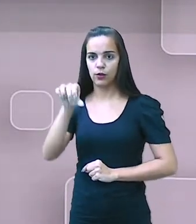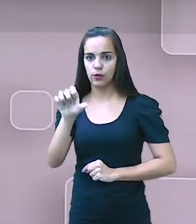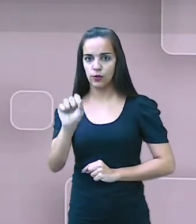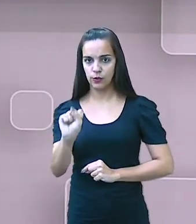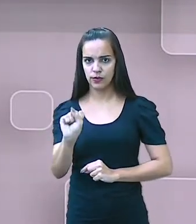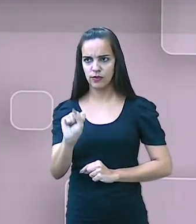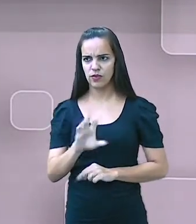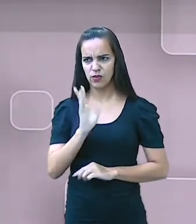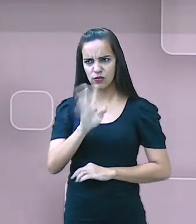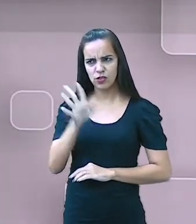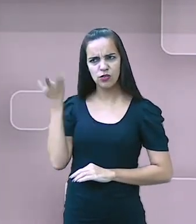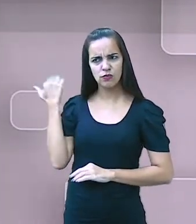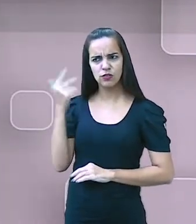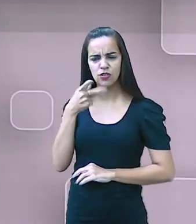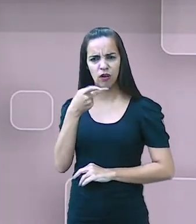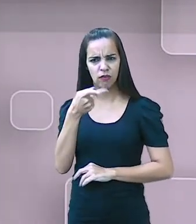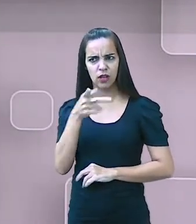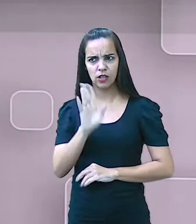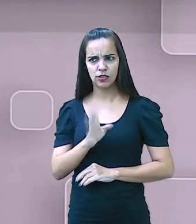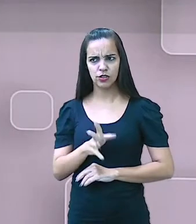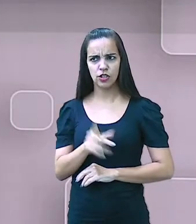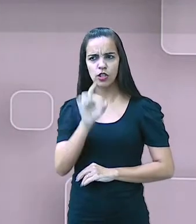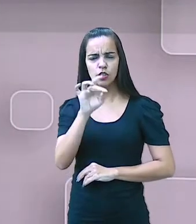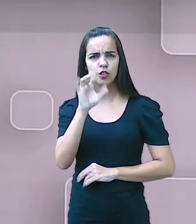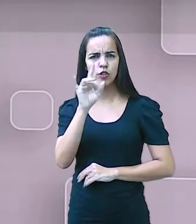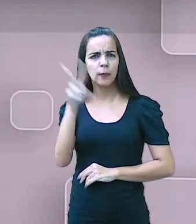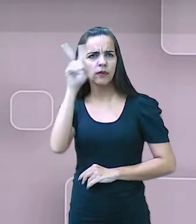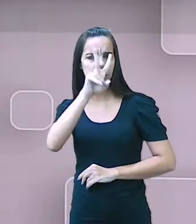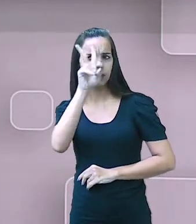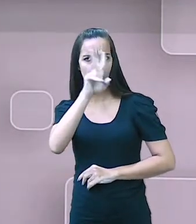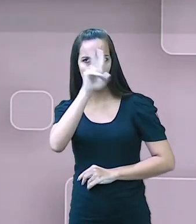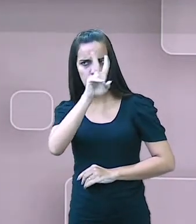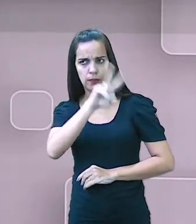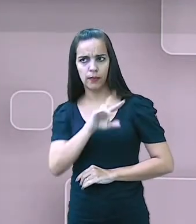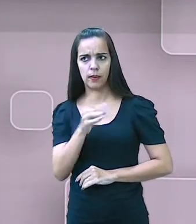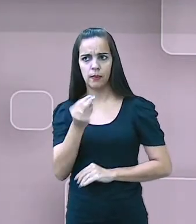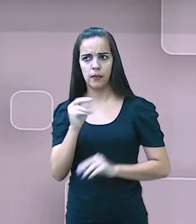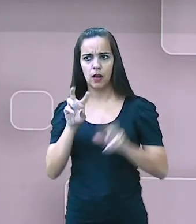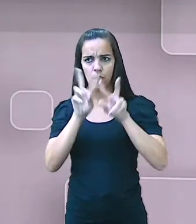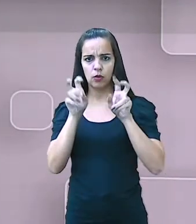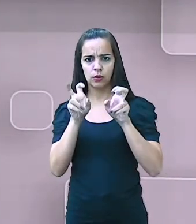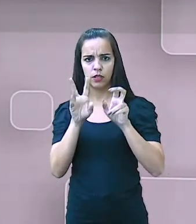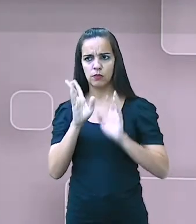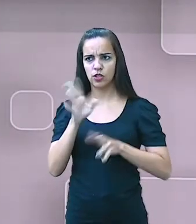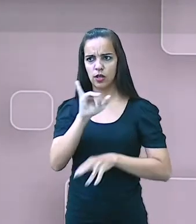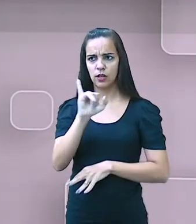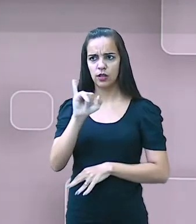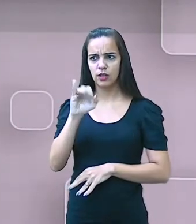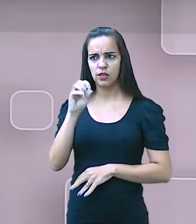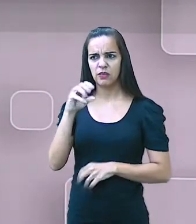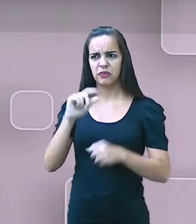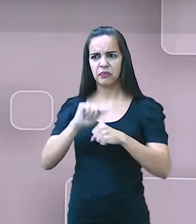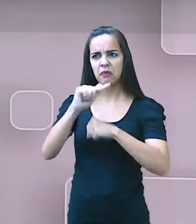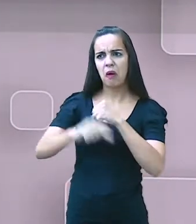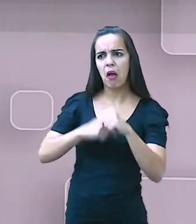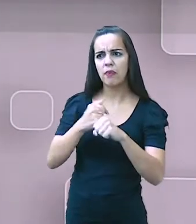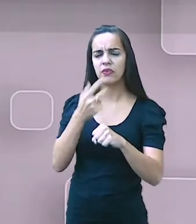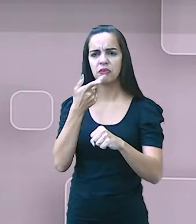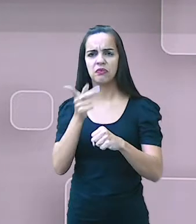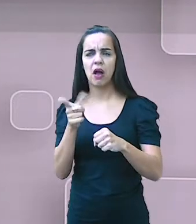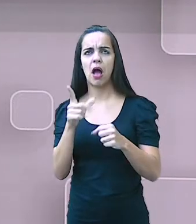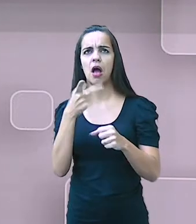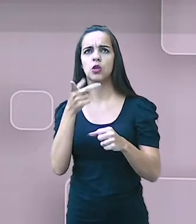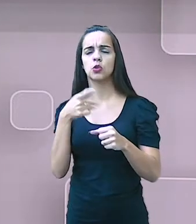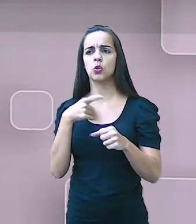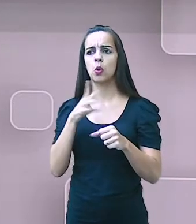sobre íons, vamos relembrar rapidamente aqui átomo. Lembra? Lembra dos modelos